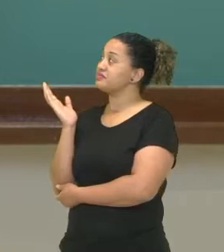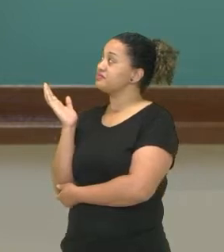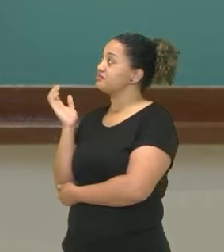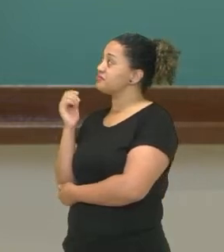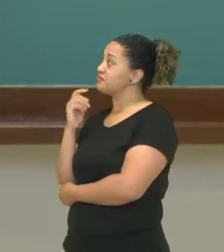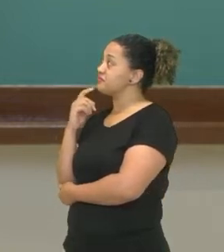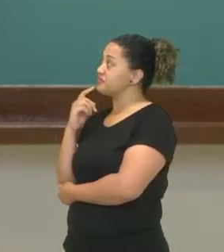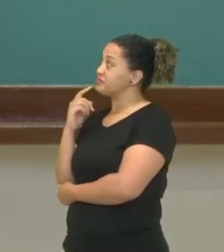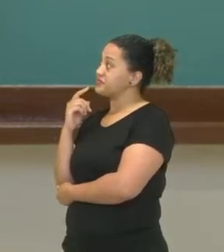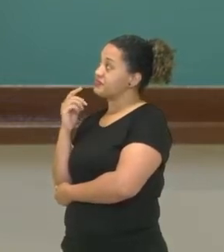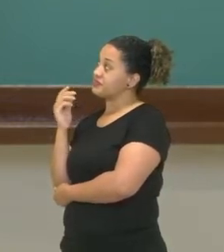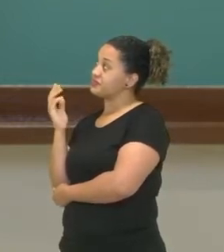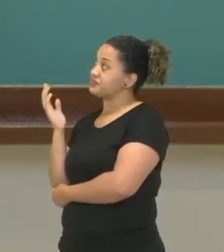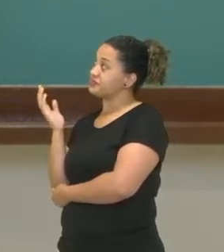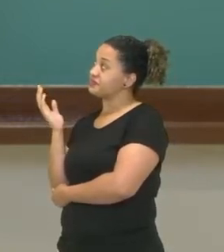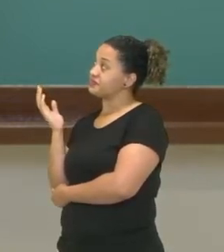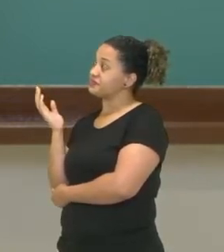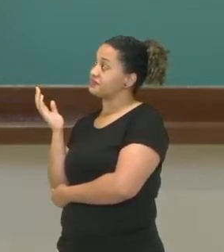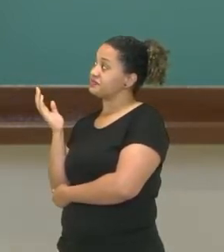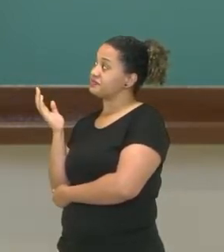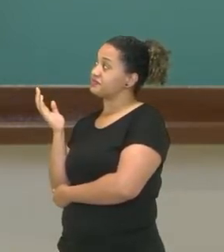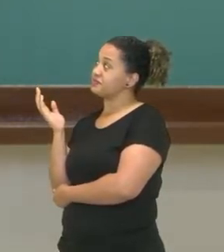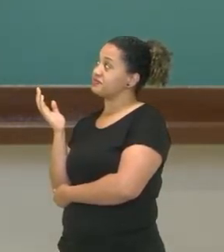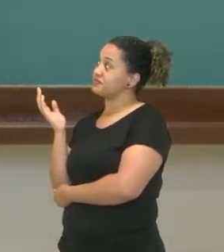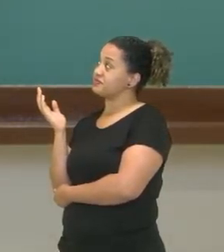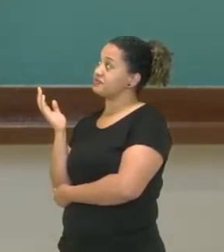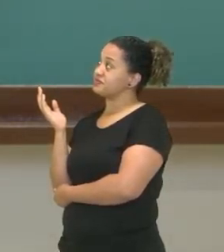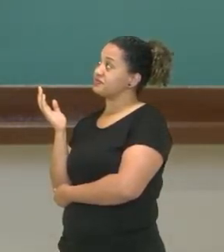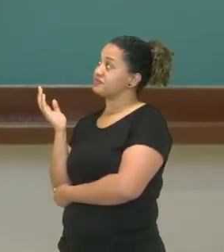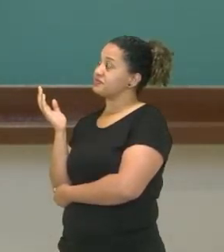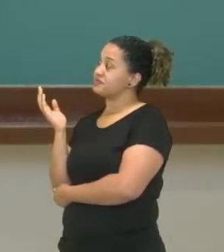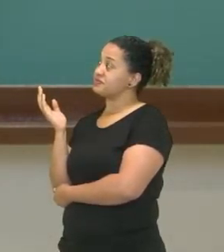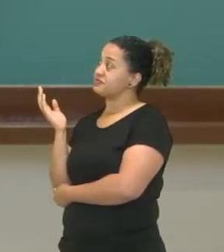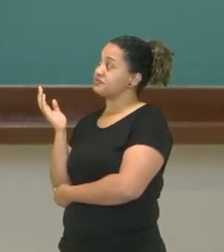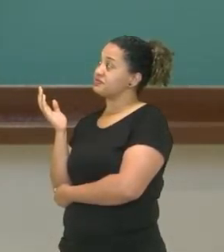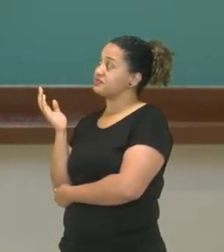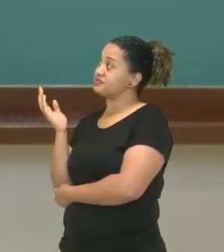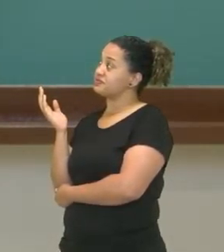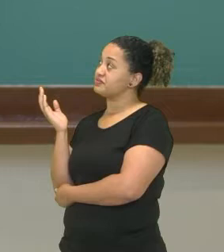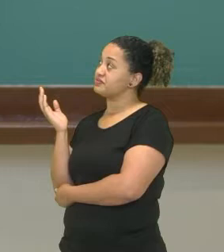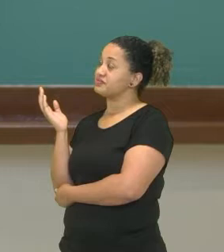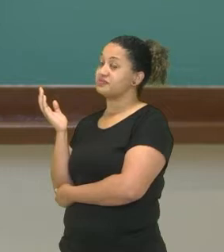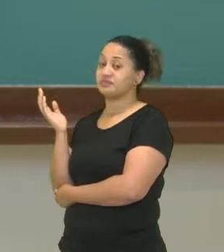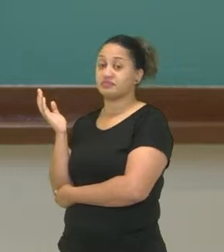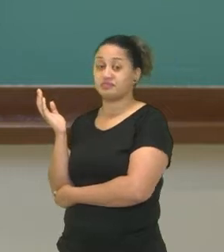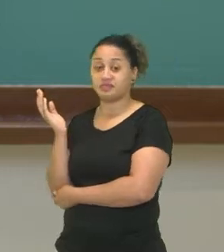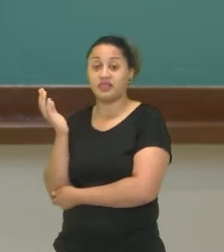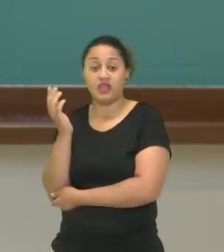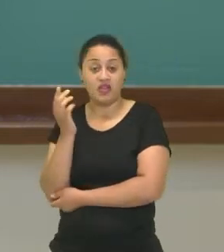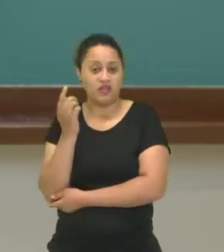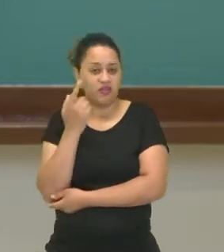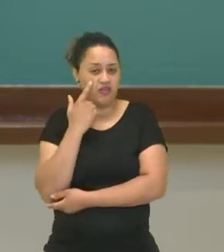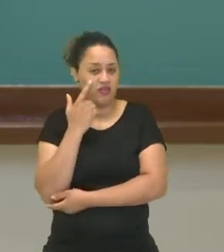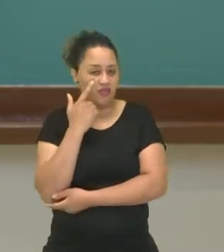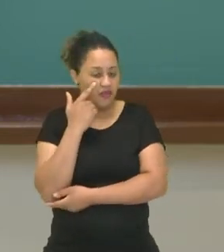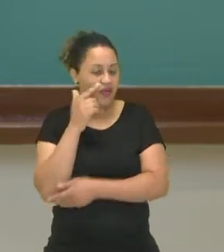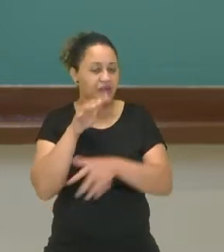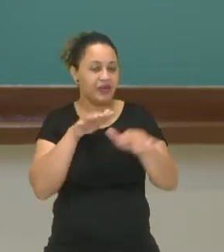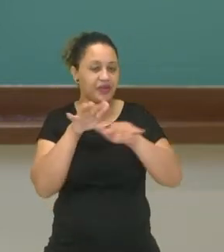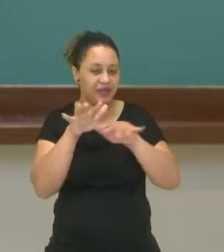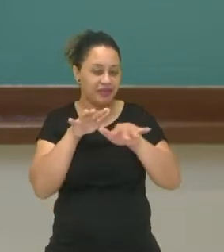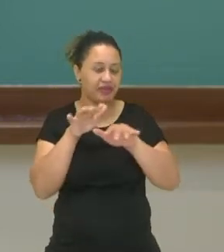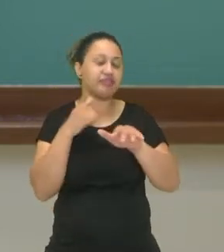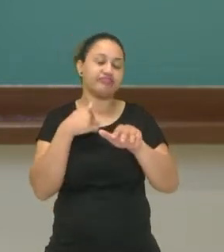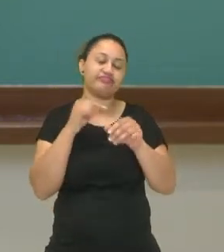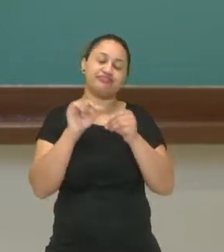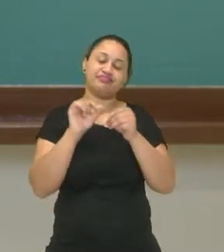Muito bem. Agora, com um dos braços, coloca o braço puxando o cotovelo para próximo ao